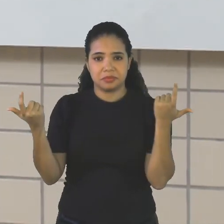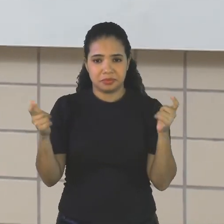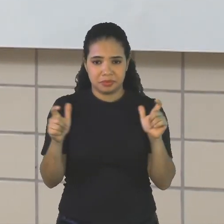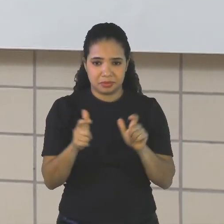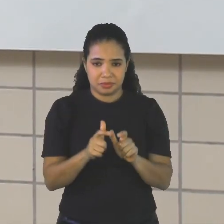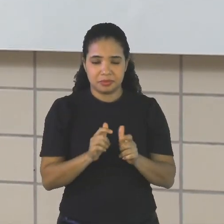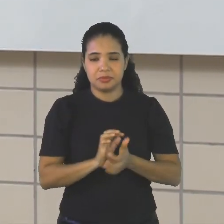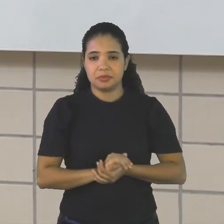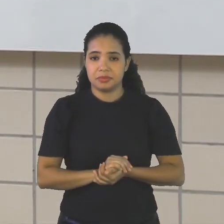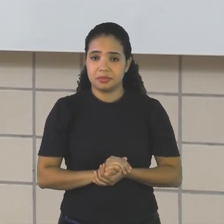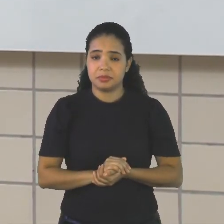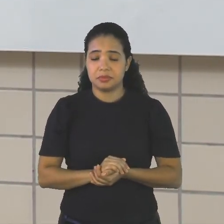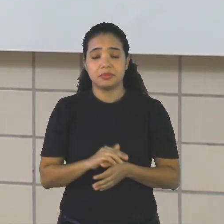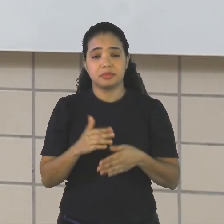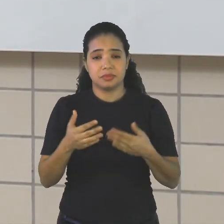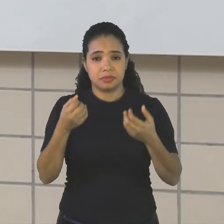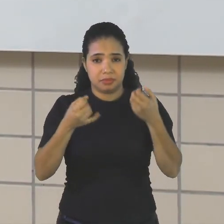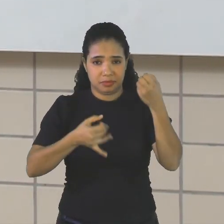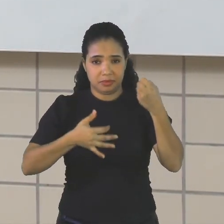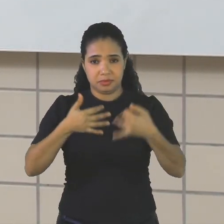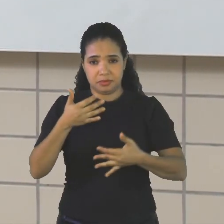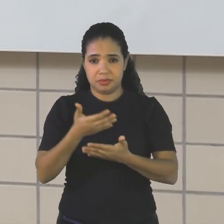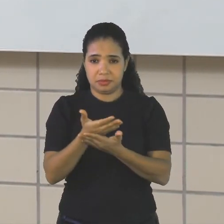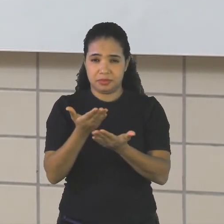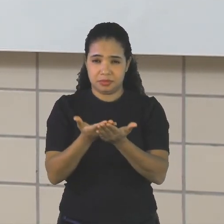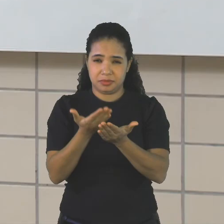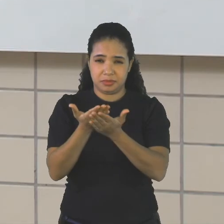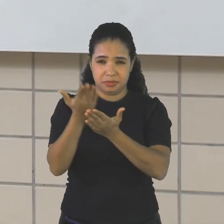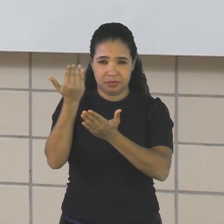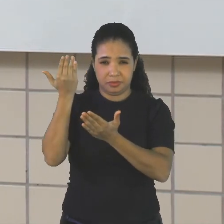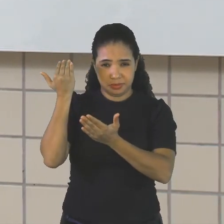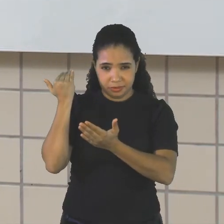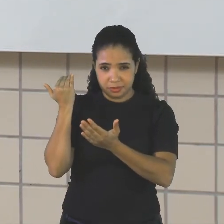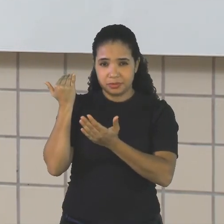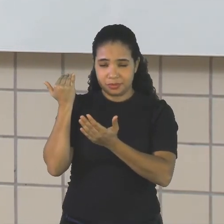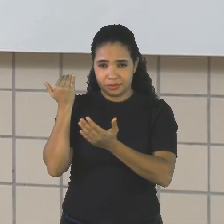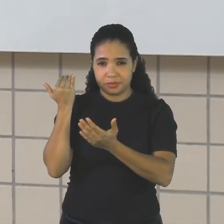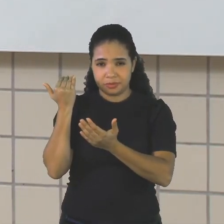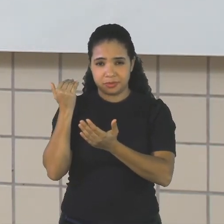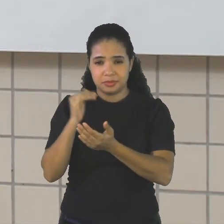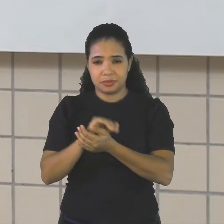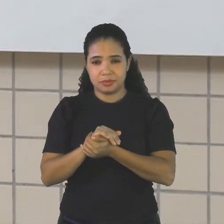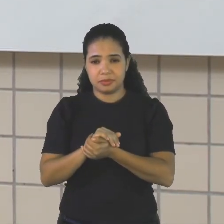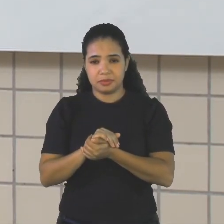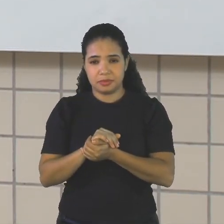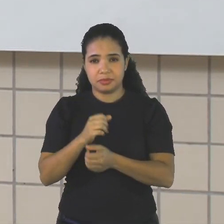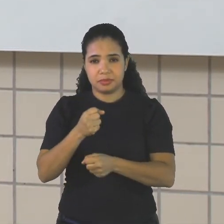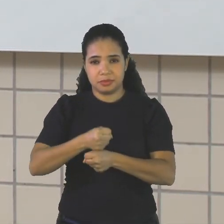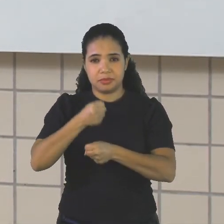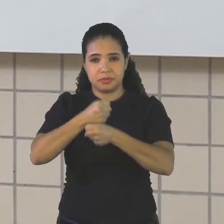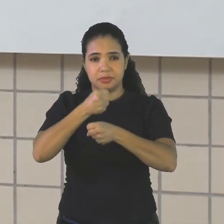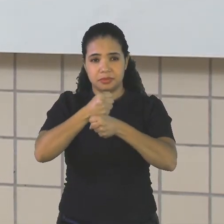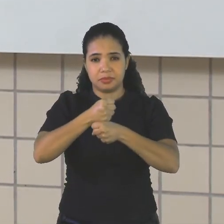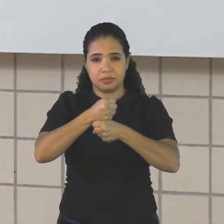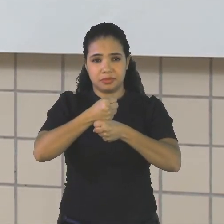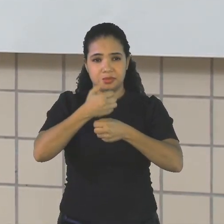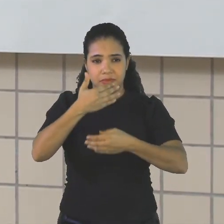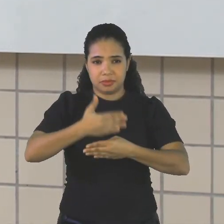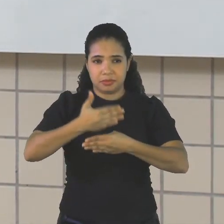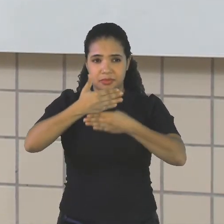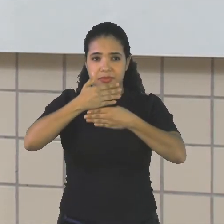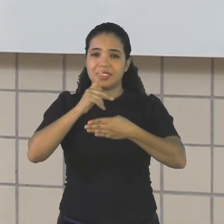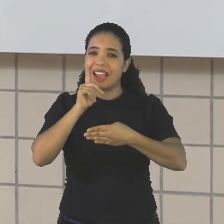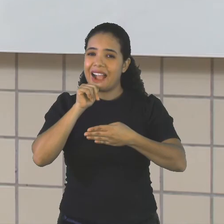Quando eu falo para você, a aula passada eu falei para vocês sobre a questão da construção de barragens, né? A gente